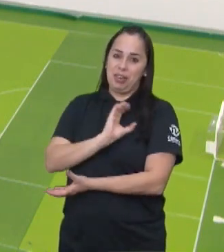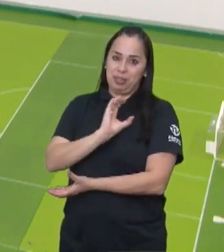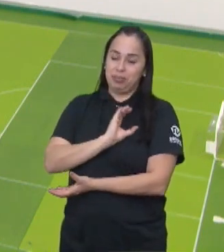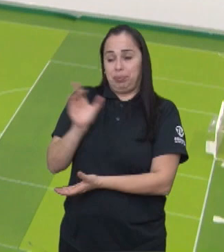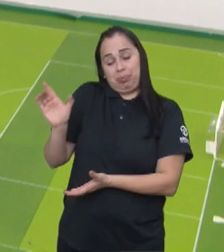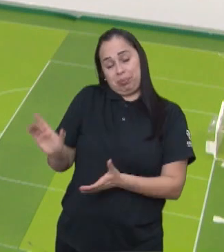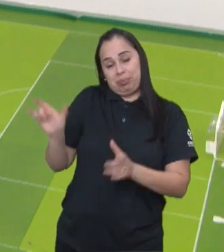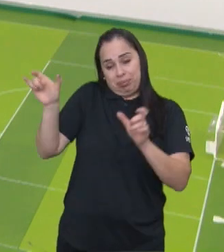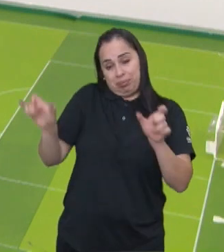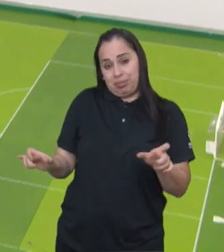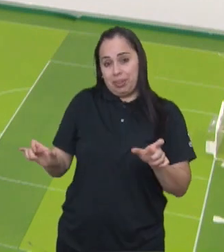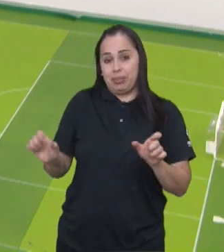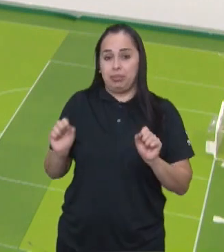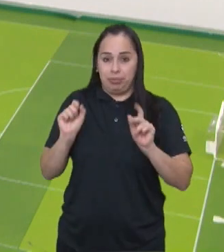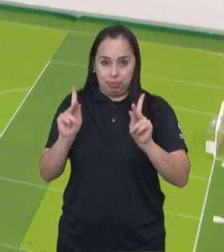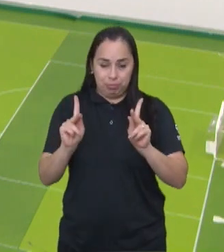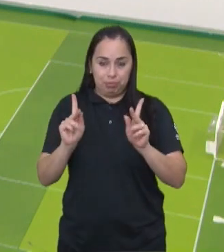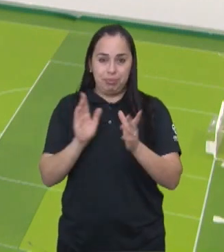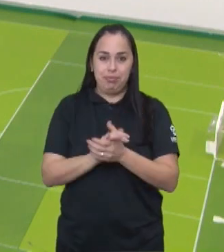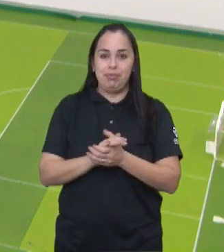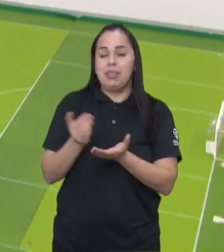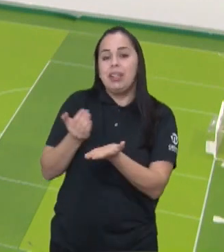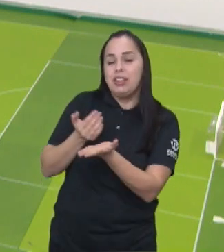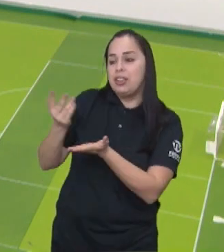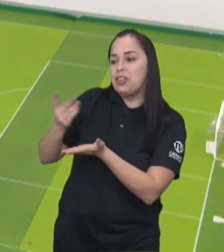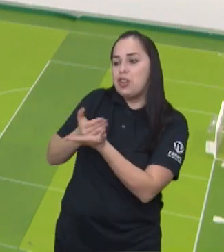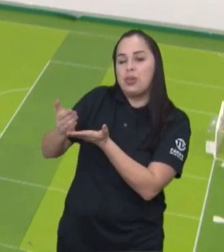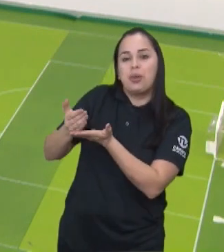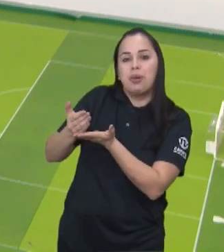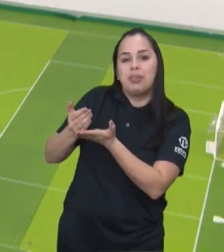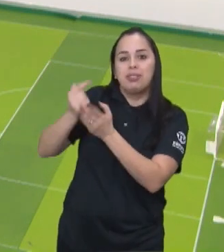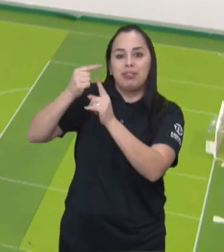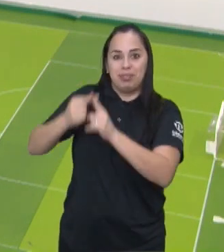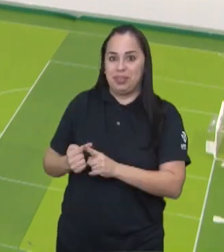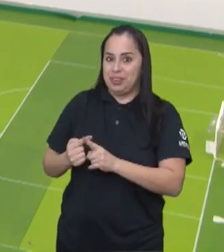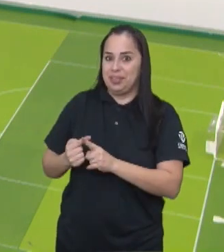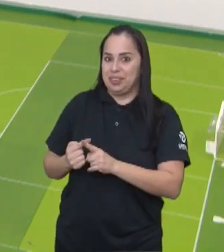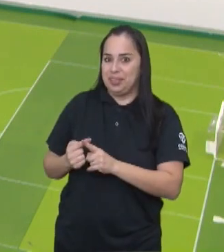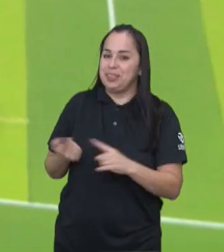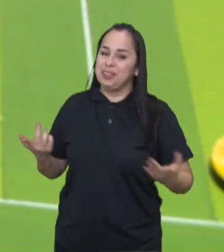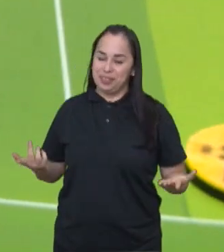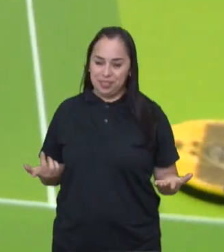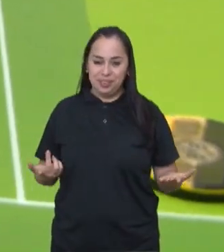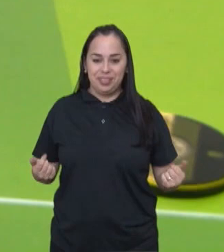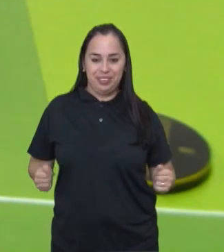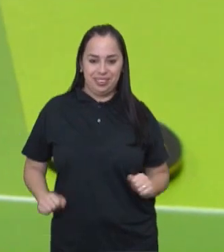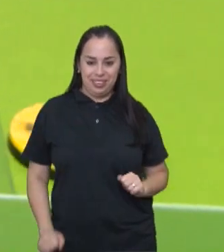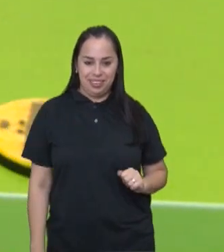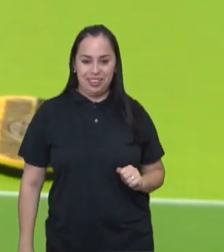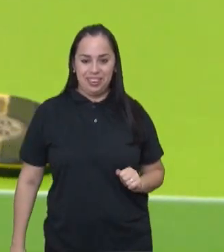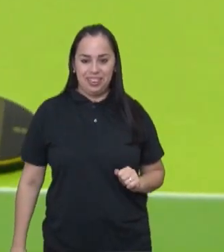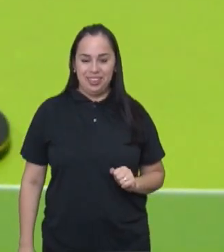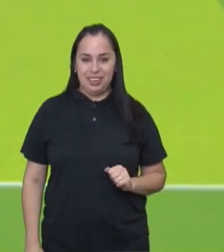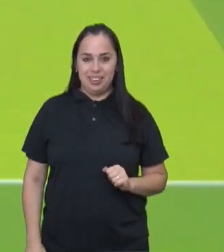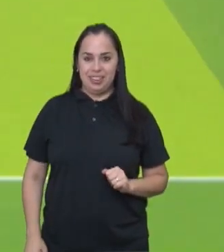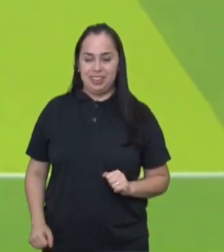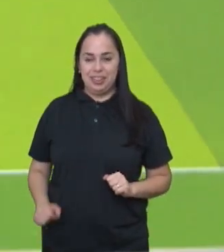que ele é corintiano. E ali a gente começou a jogar e tivemos a nossa rivalidade.